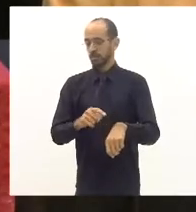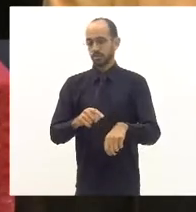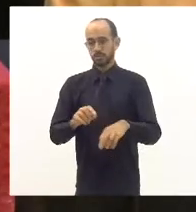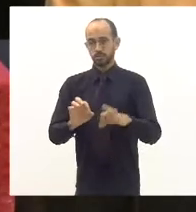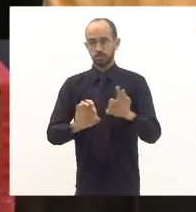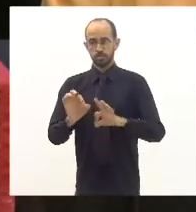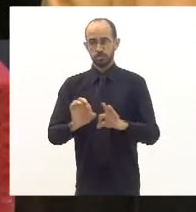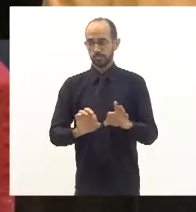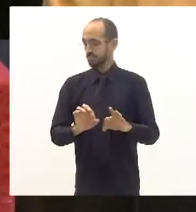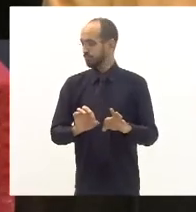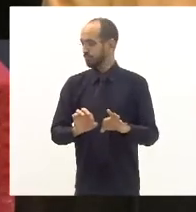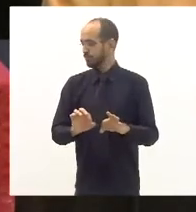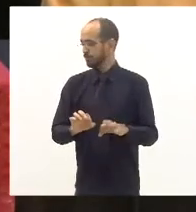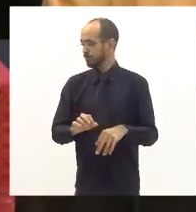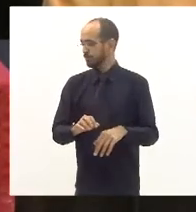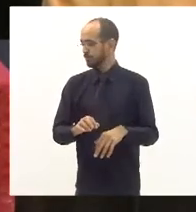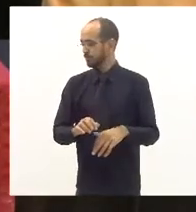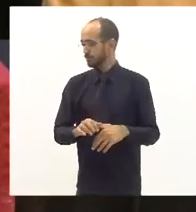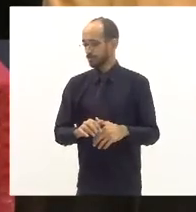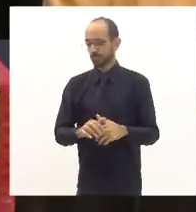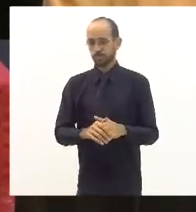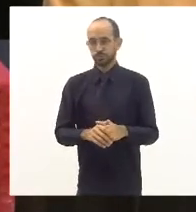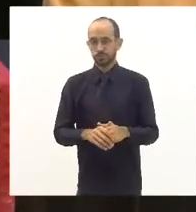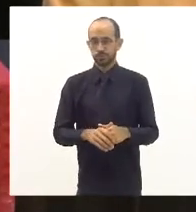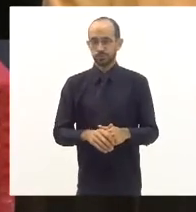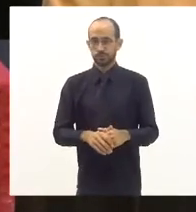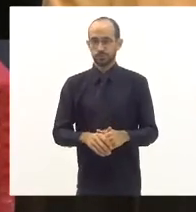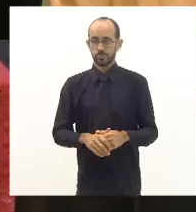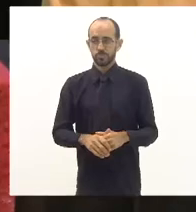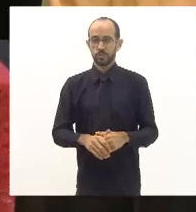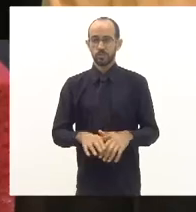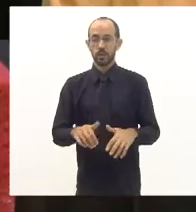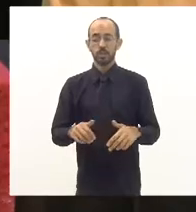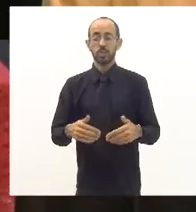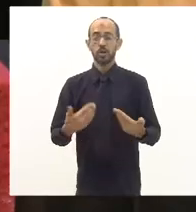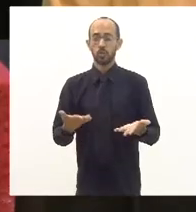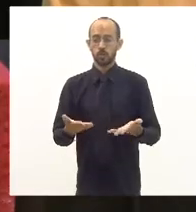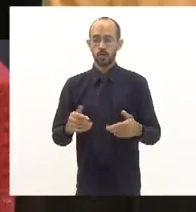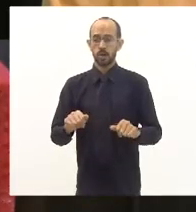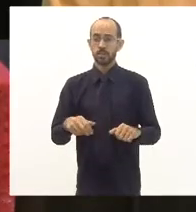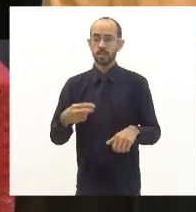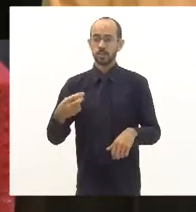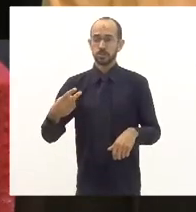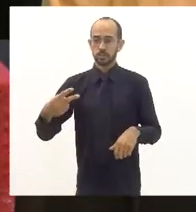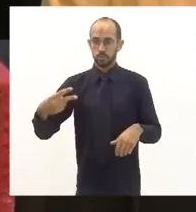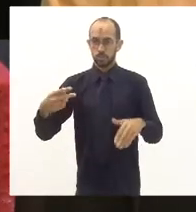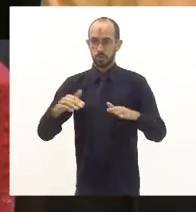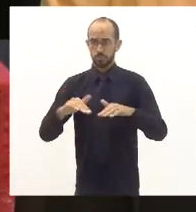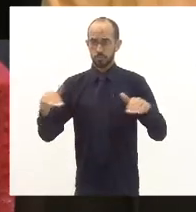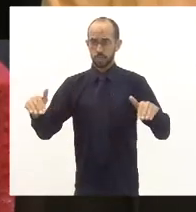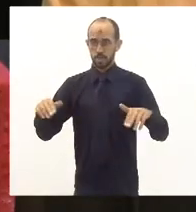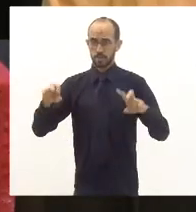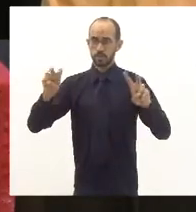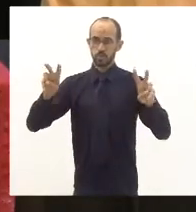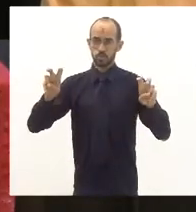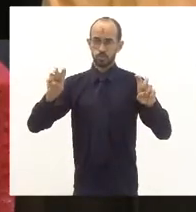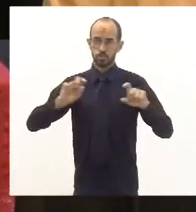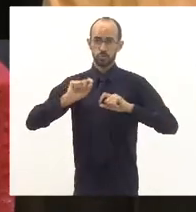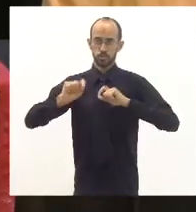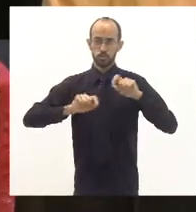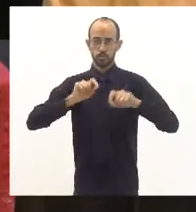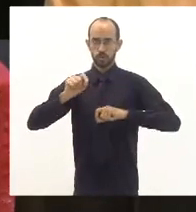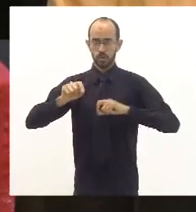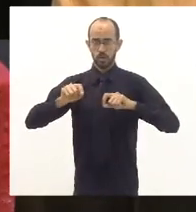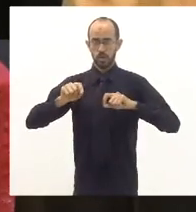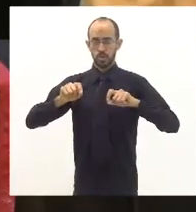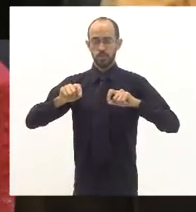dos... Hernani. Essa segunda mesa tem a ver com aquele ponto de pauta